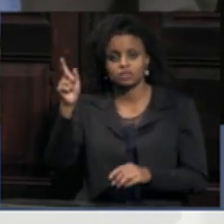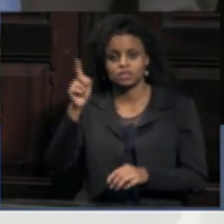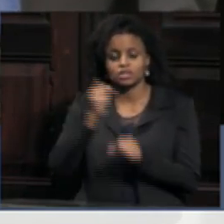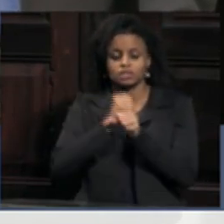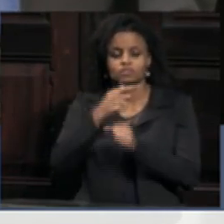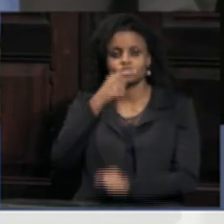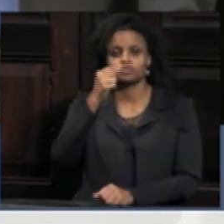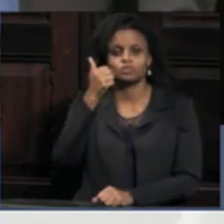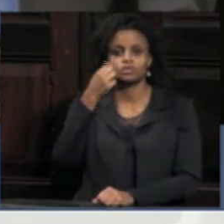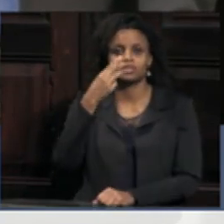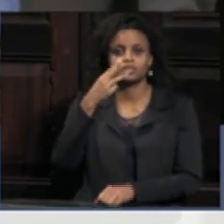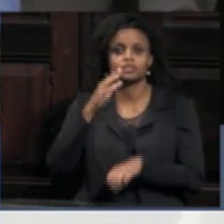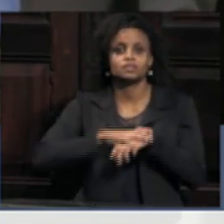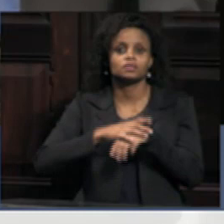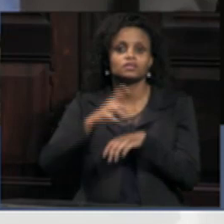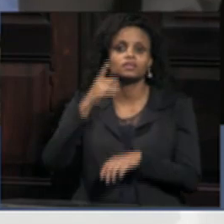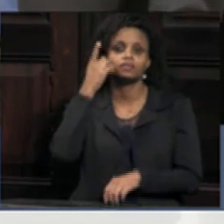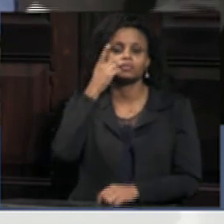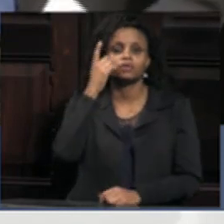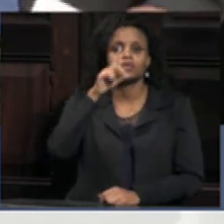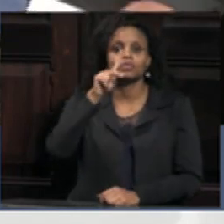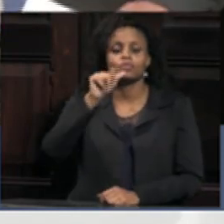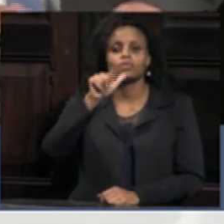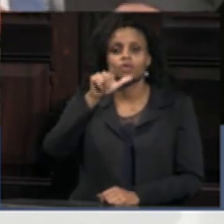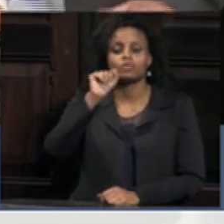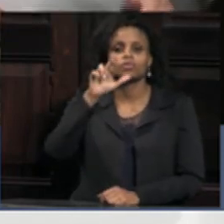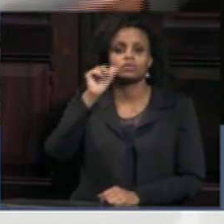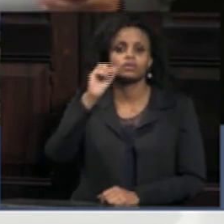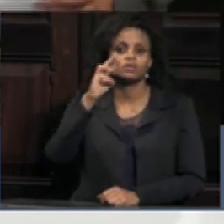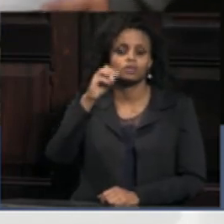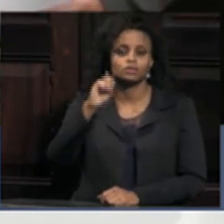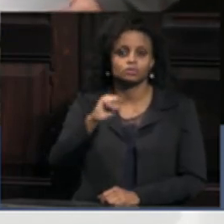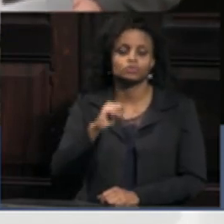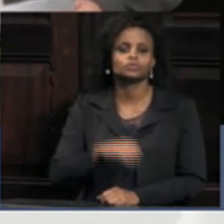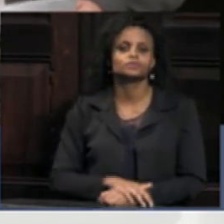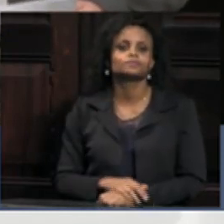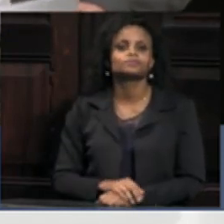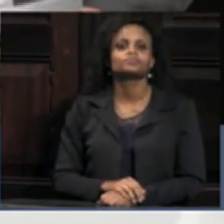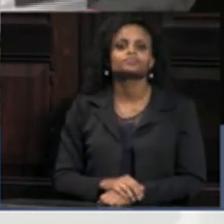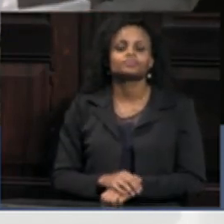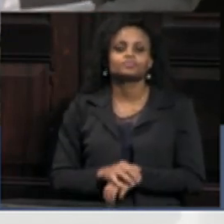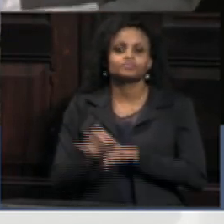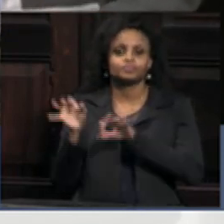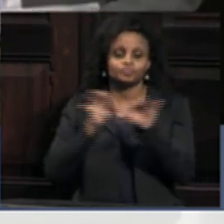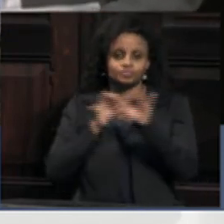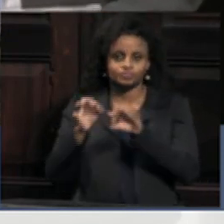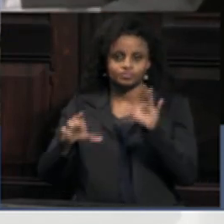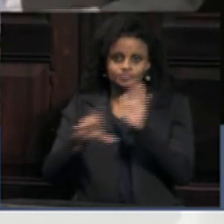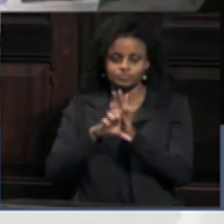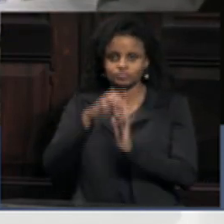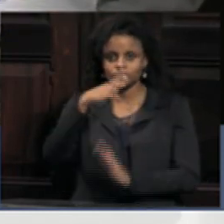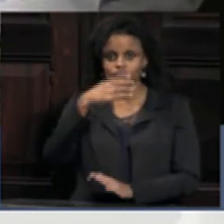2624-A/2013, autoria do deputado Paulo Ramos e Claise Maria. Veto total oposto ao projeto de lei